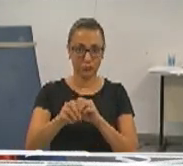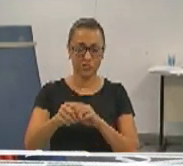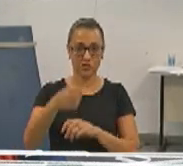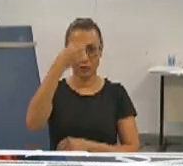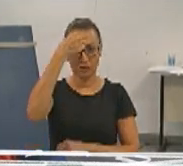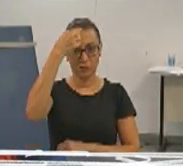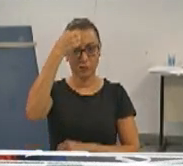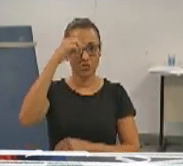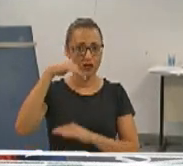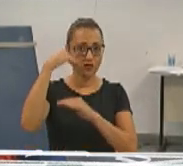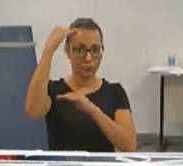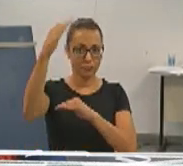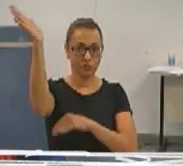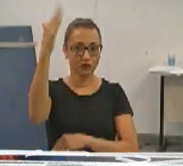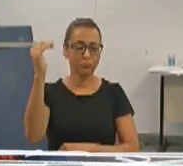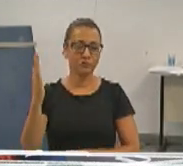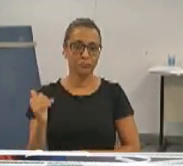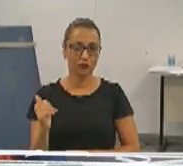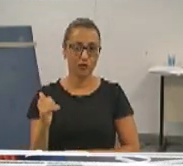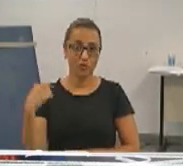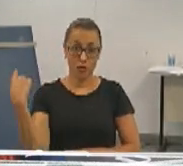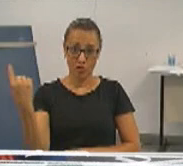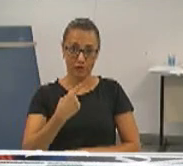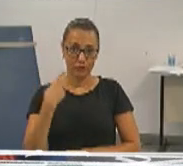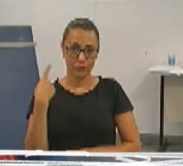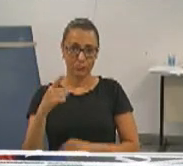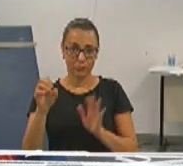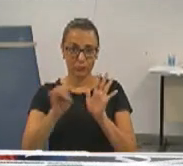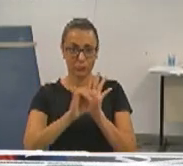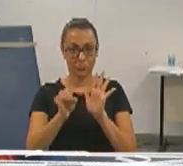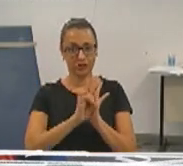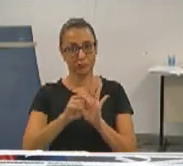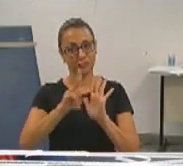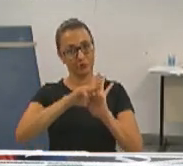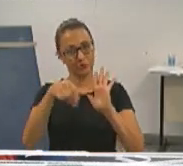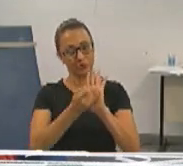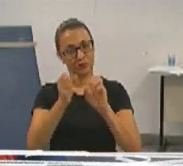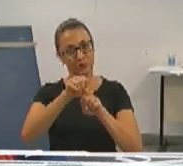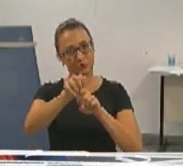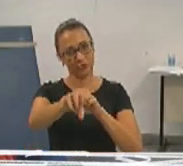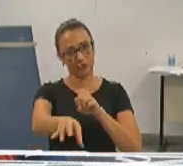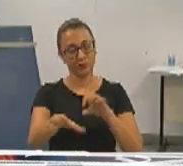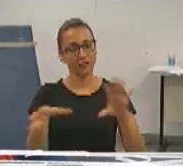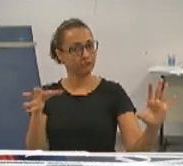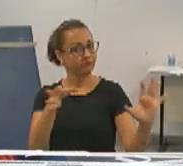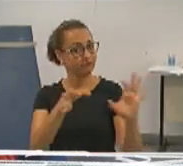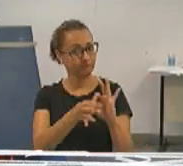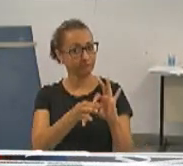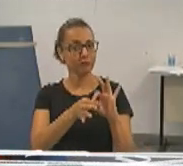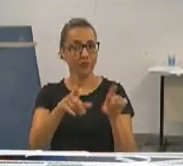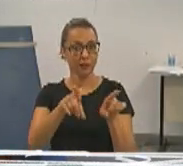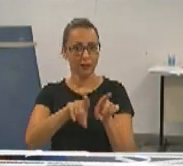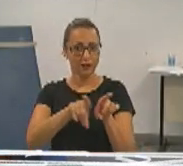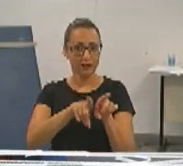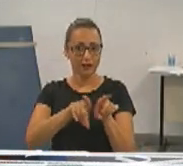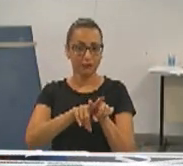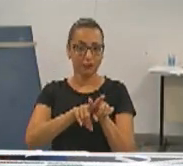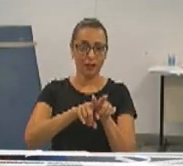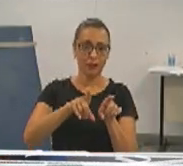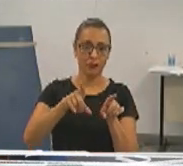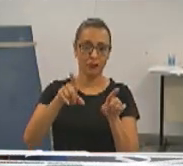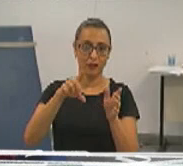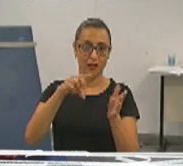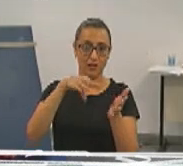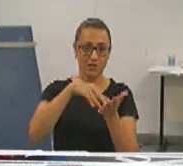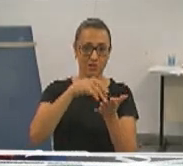brasileira, os nossos editais de projetos de extensão devem estar atrelados à Agenda 2030